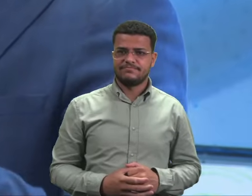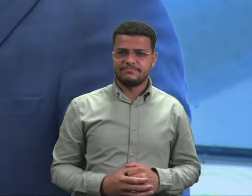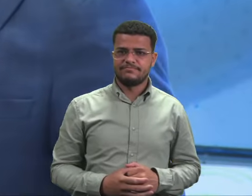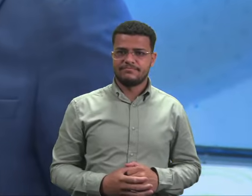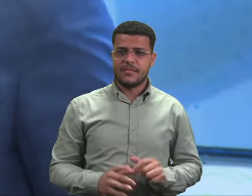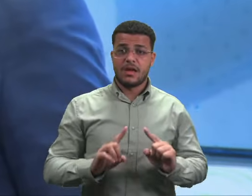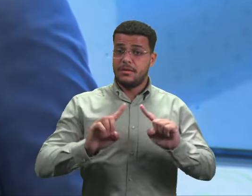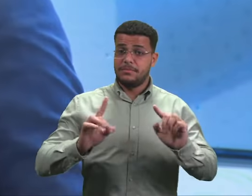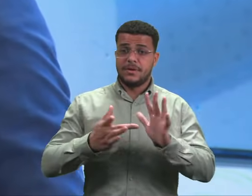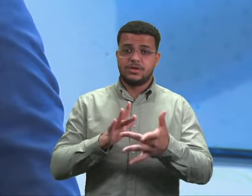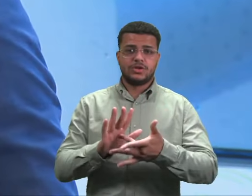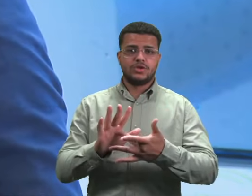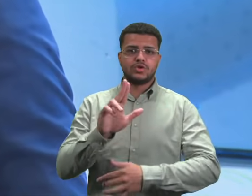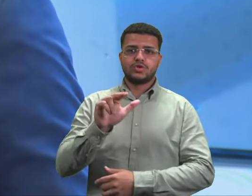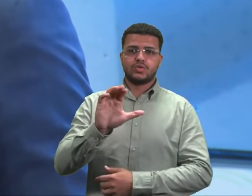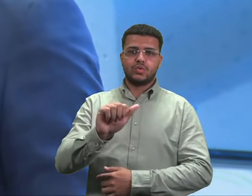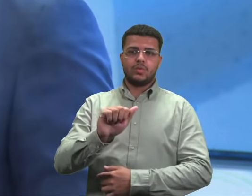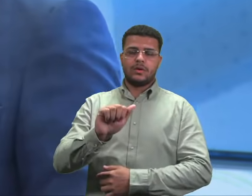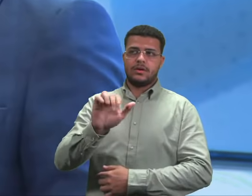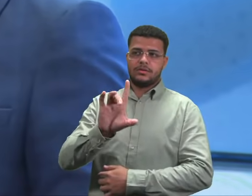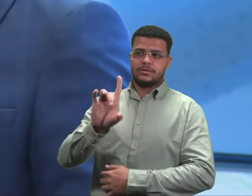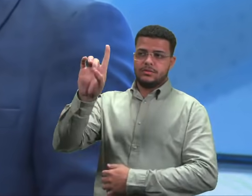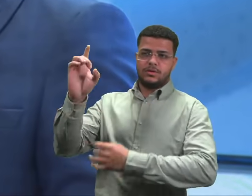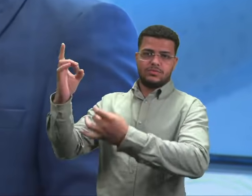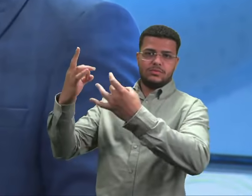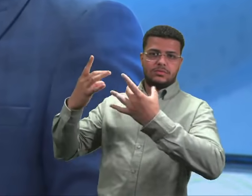Mas Jesus nunca nos abandonará.